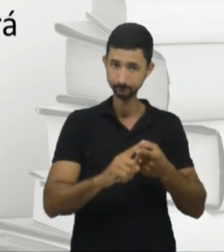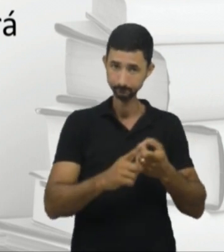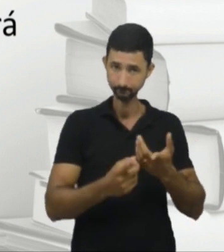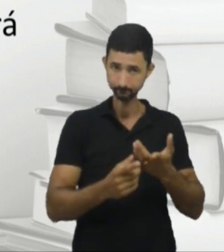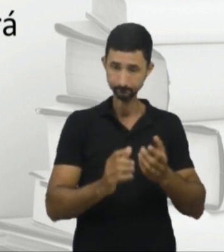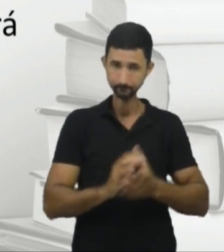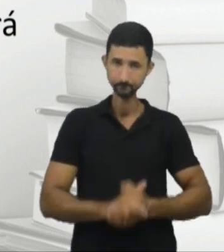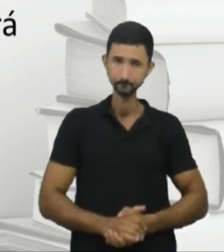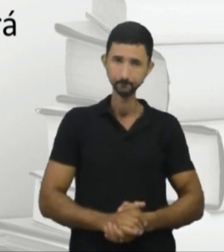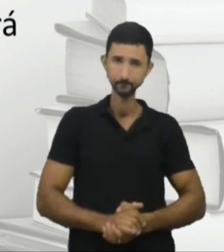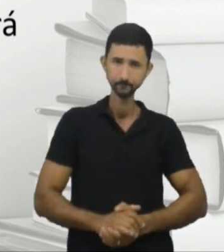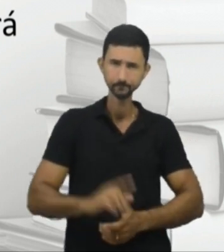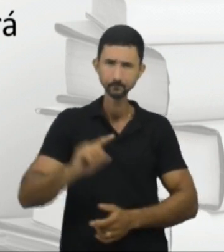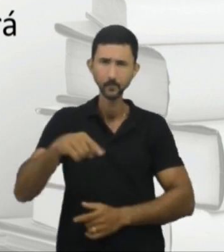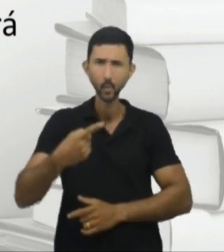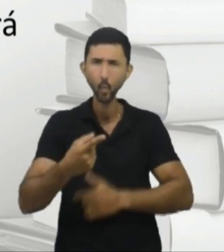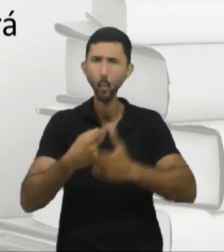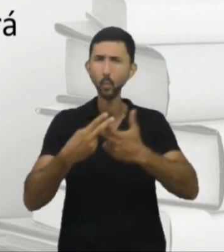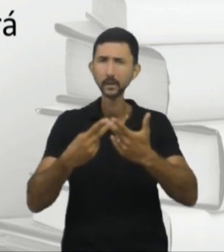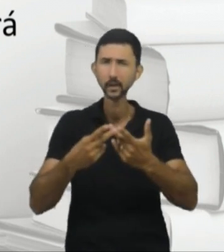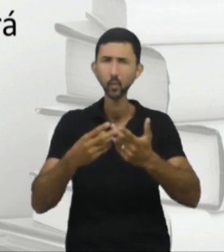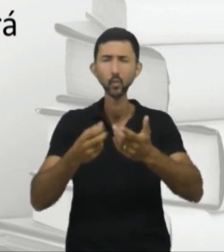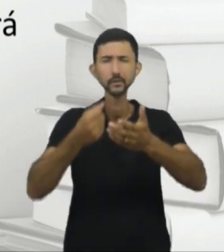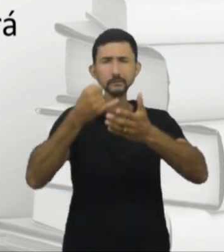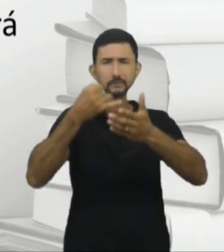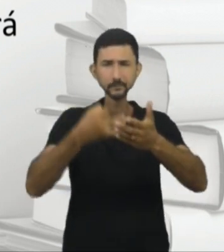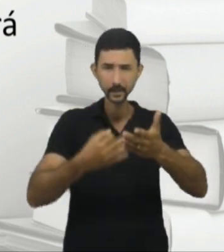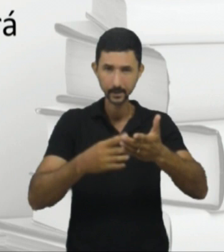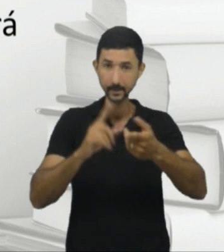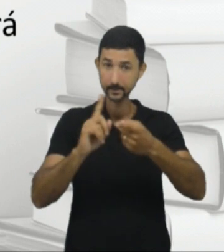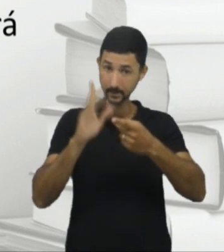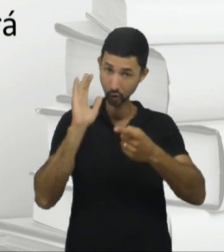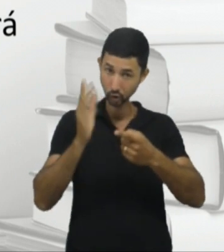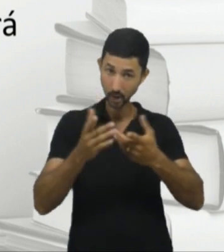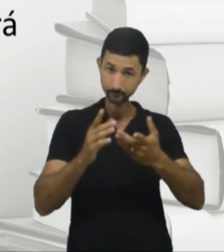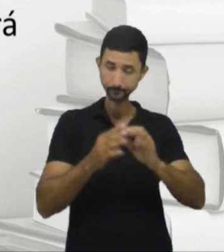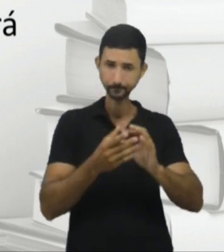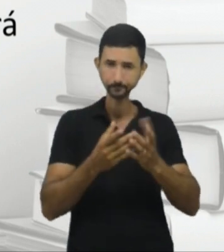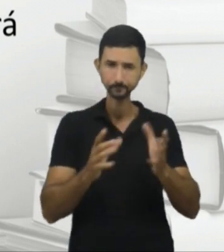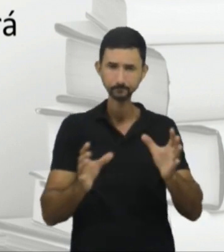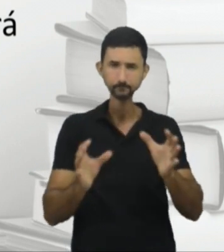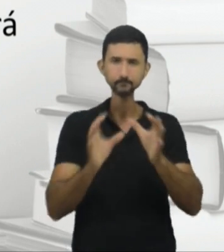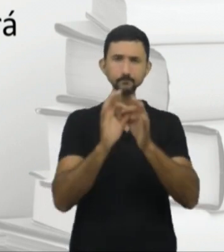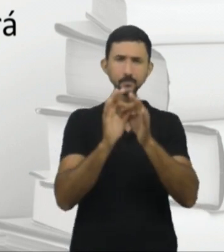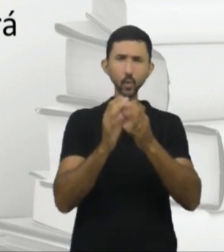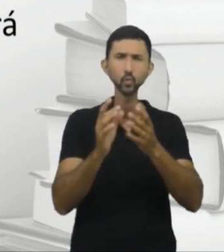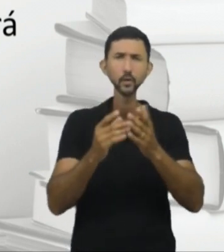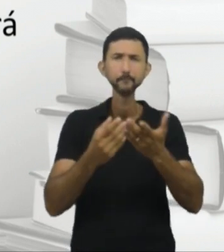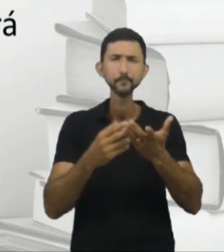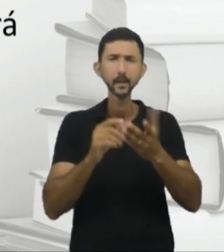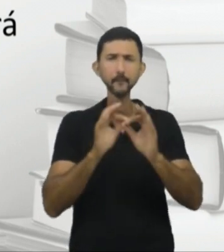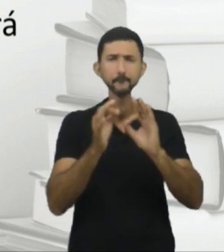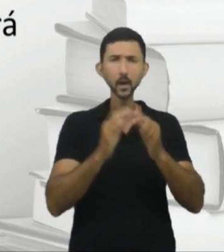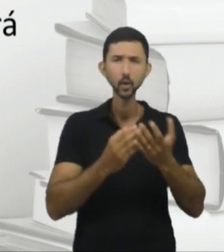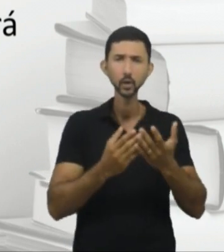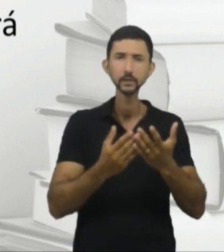bom? A outra coisa que eu falei para você lá no início da aula é que as conjunções, elas são responsáveis por isso. E aí eu estou repetindo o